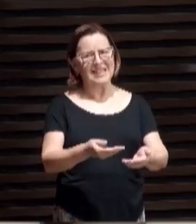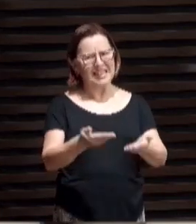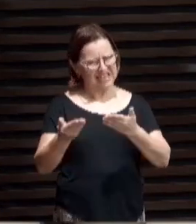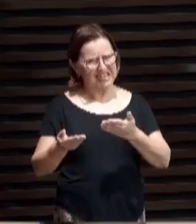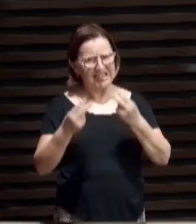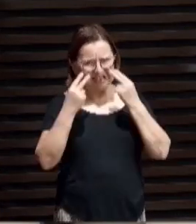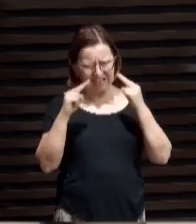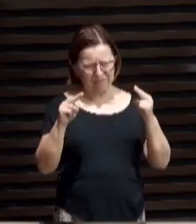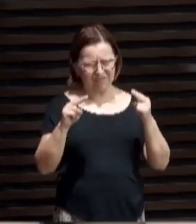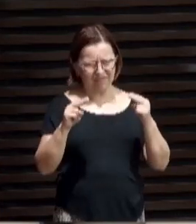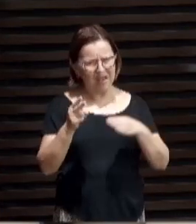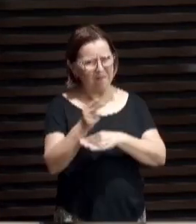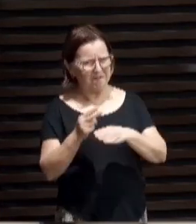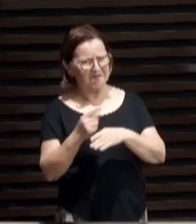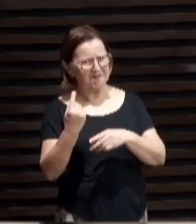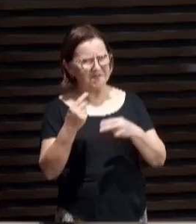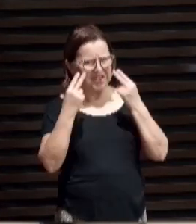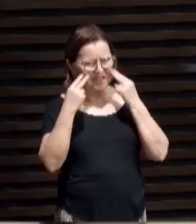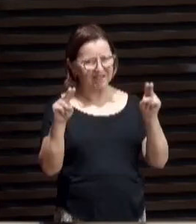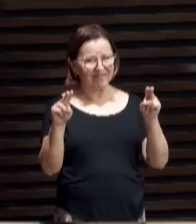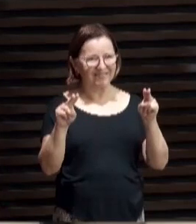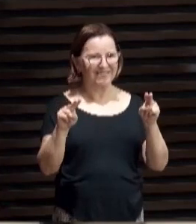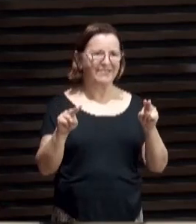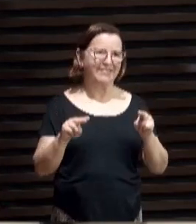Vai buscar testemunhas.